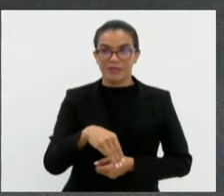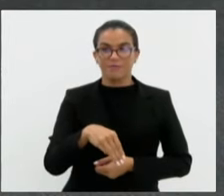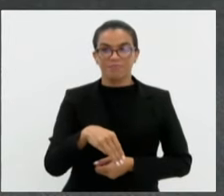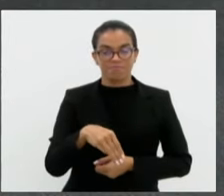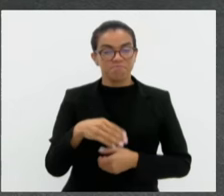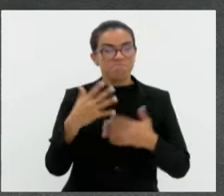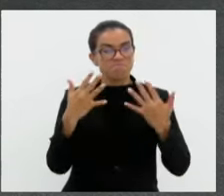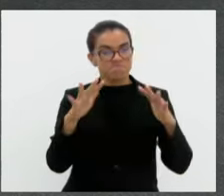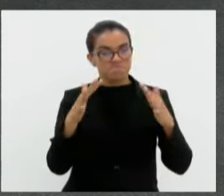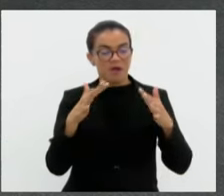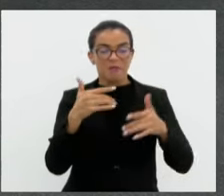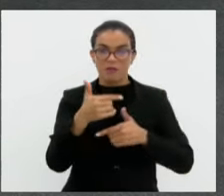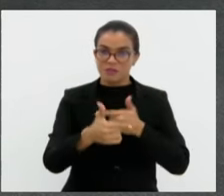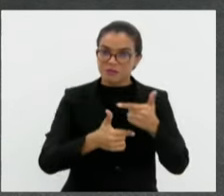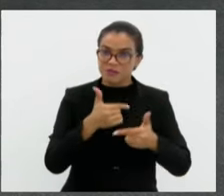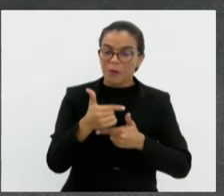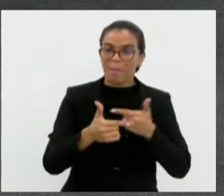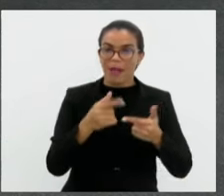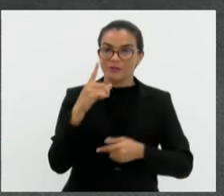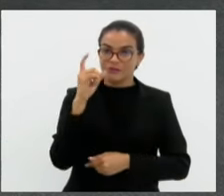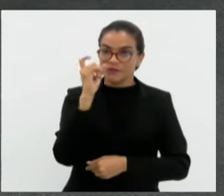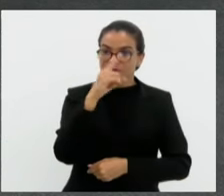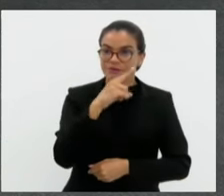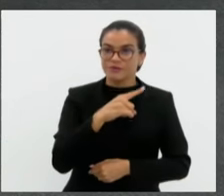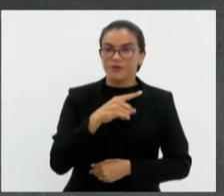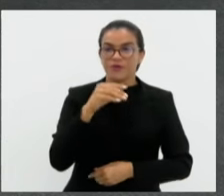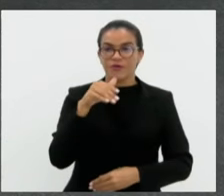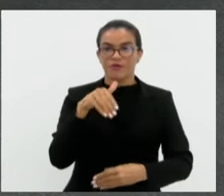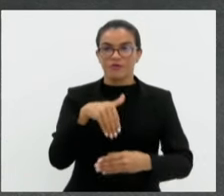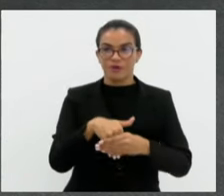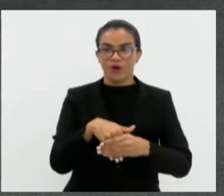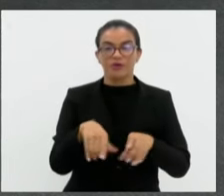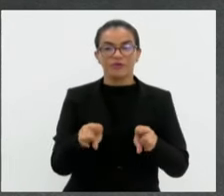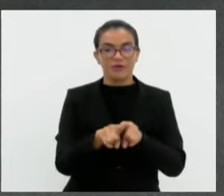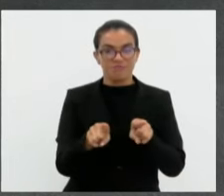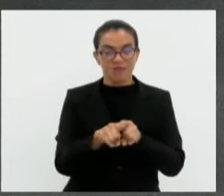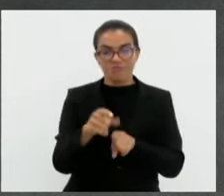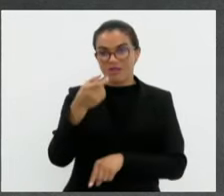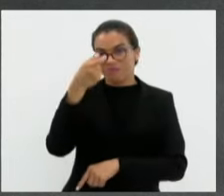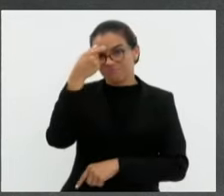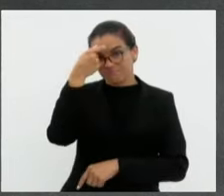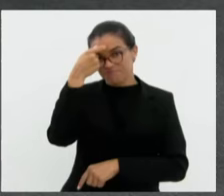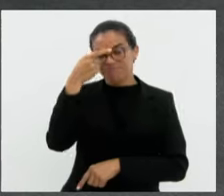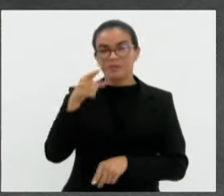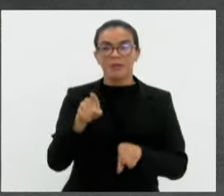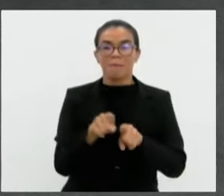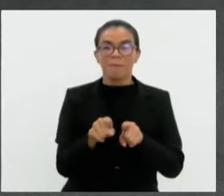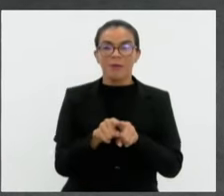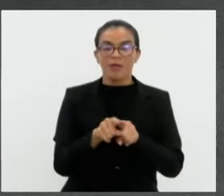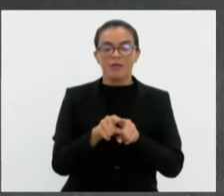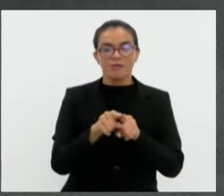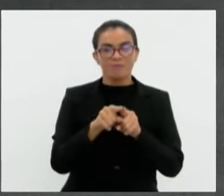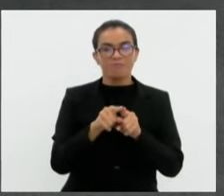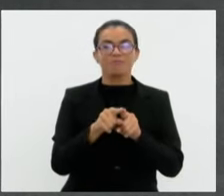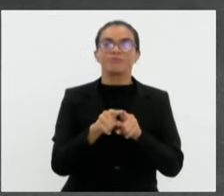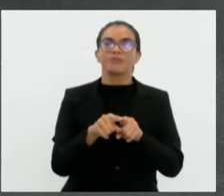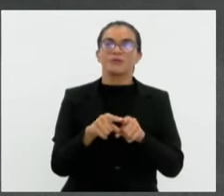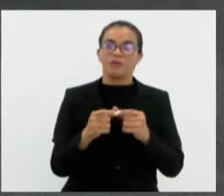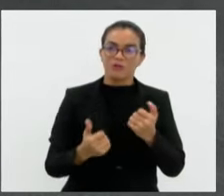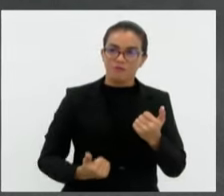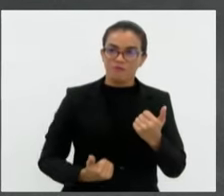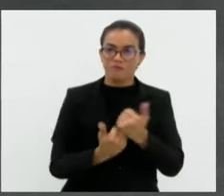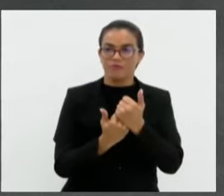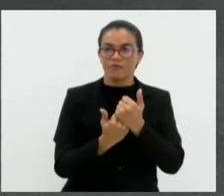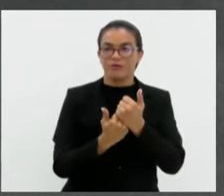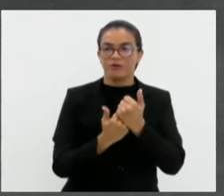processo tão espinhoso e difícil. Voto também pela minha consciência, pela minha forma de pensamento e pelo fortalecimento